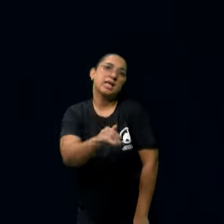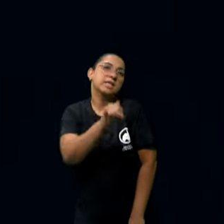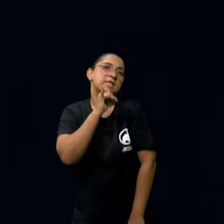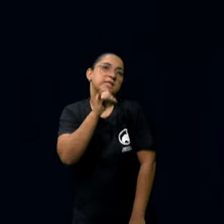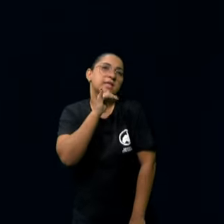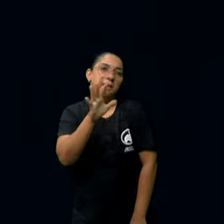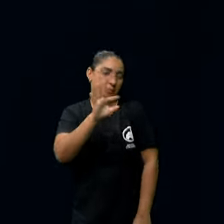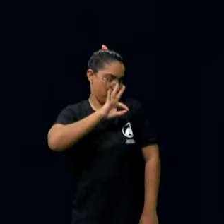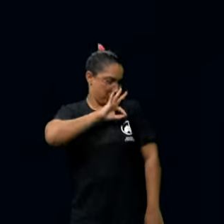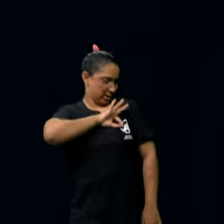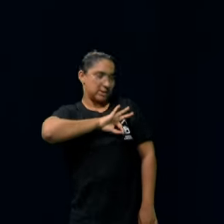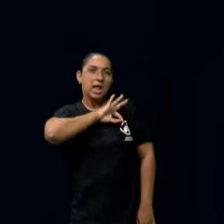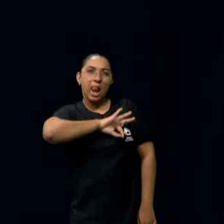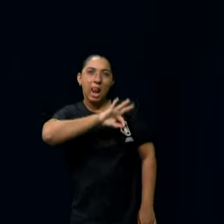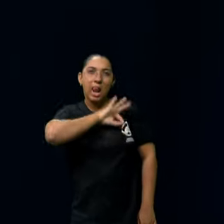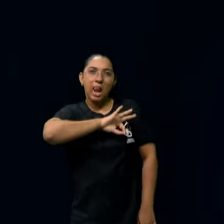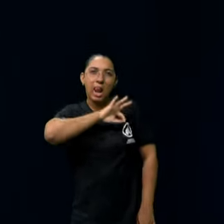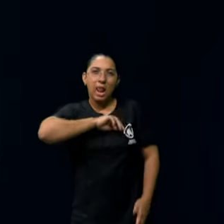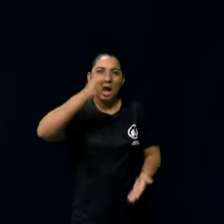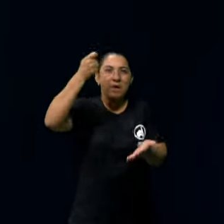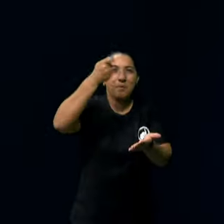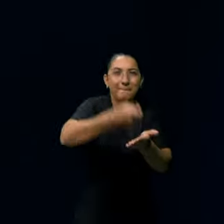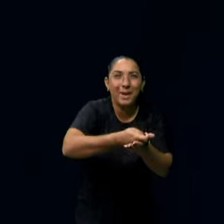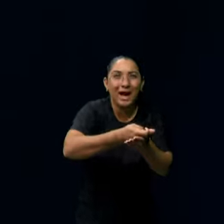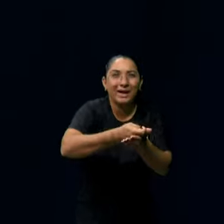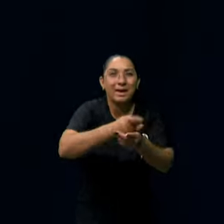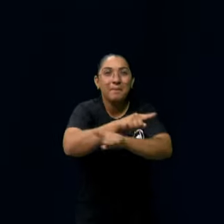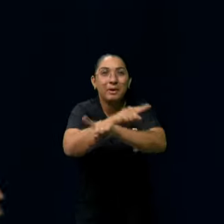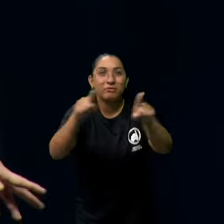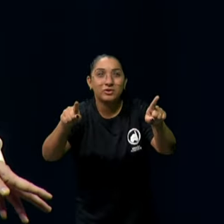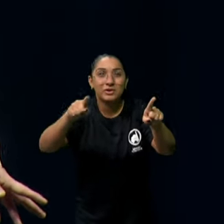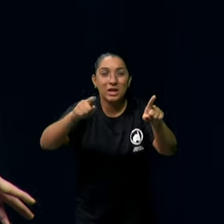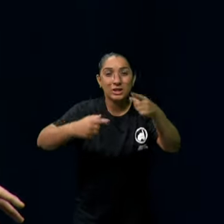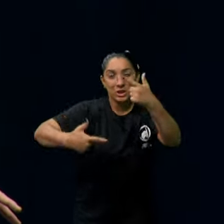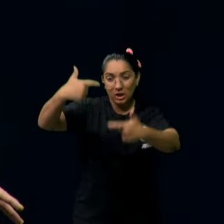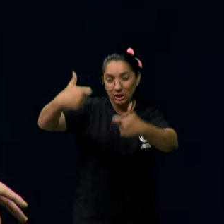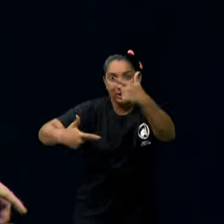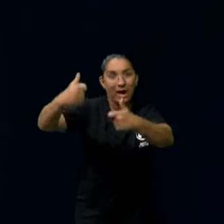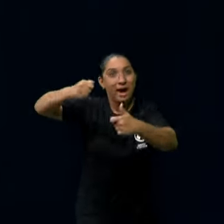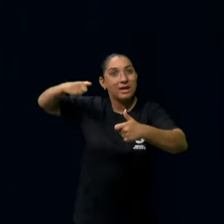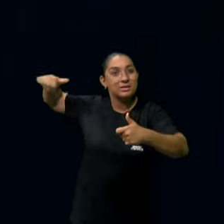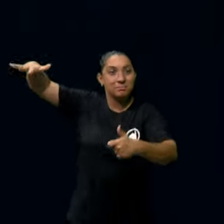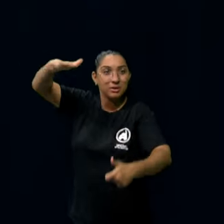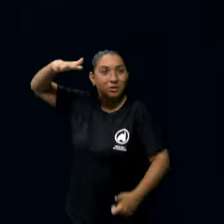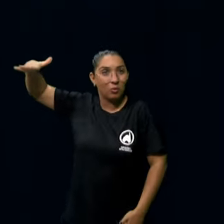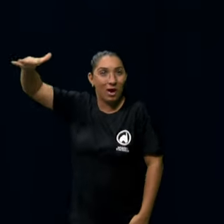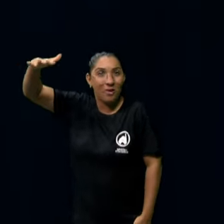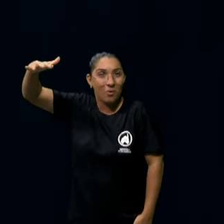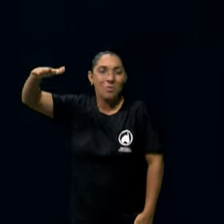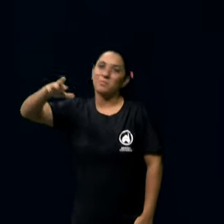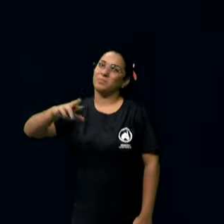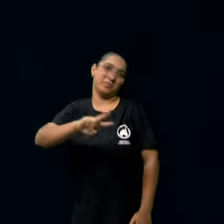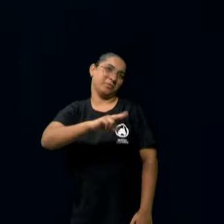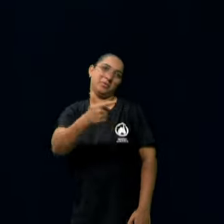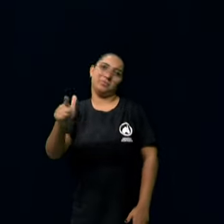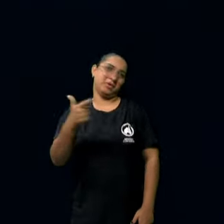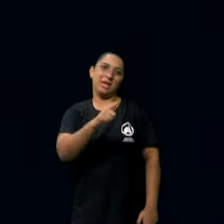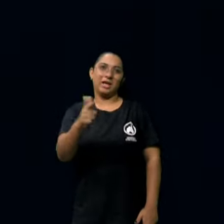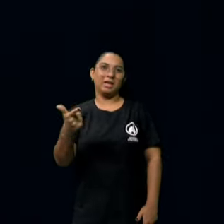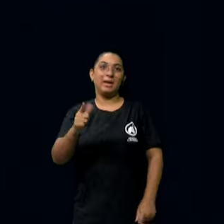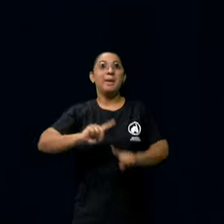está lutando por sua vida pessoal a sua paga essa entidade e precisamos dela mas quando começamos a pelejar